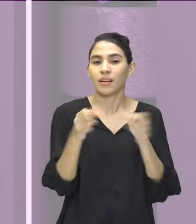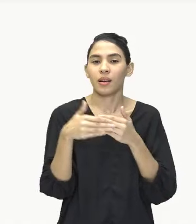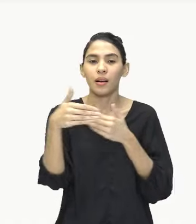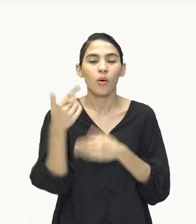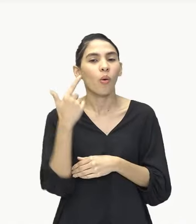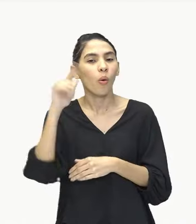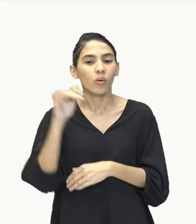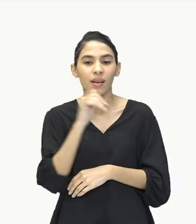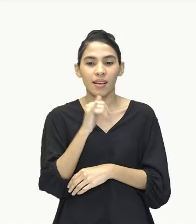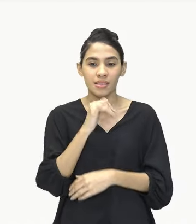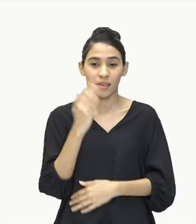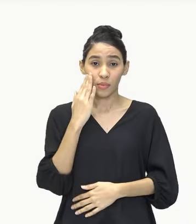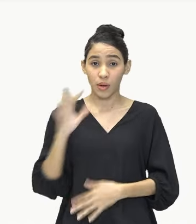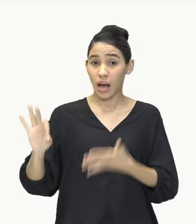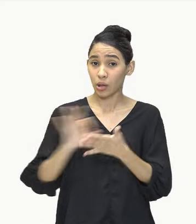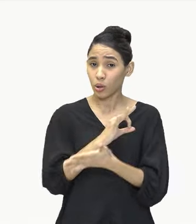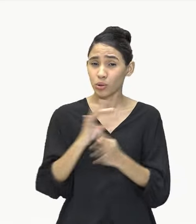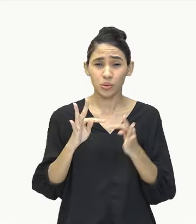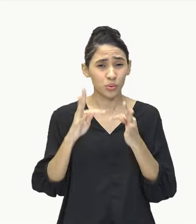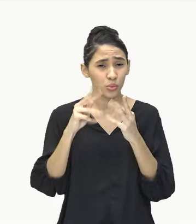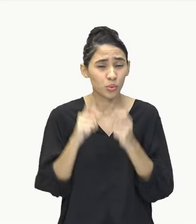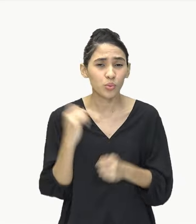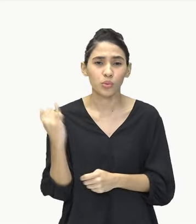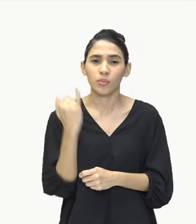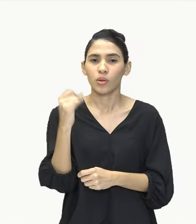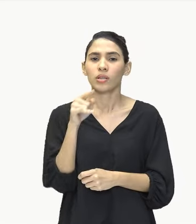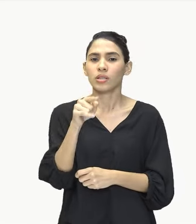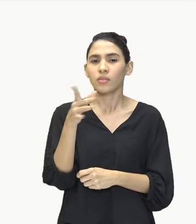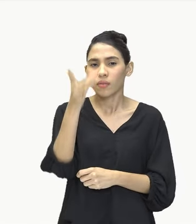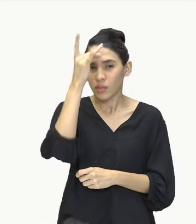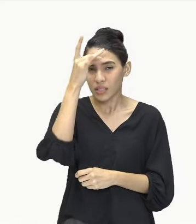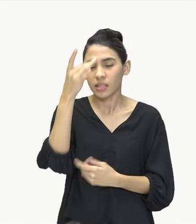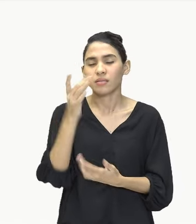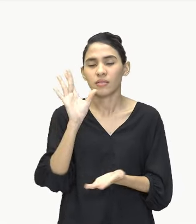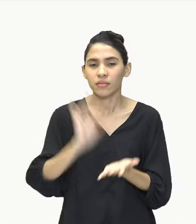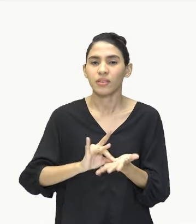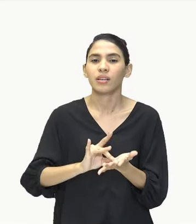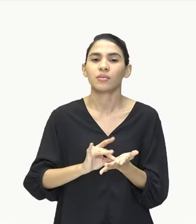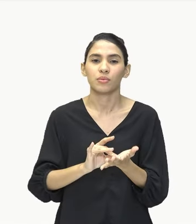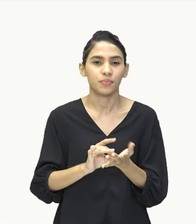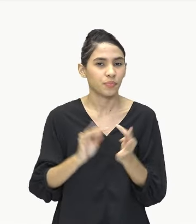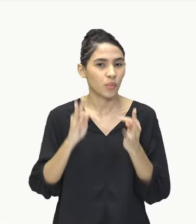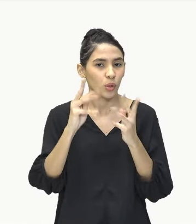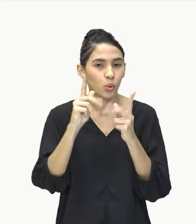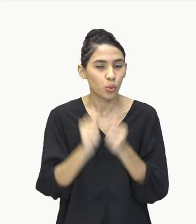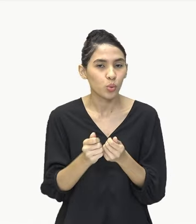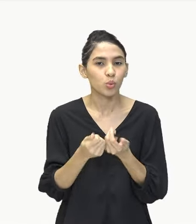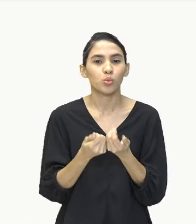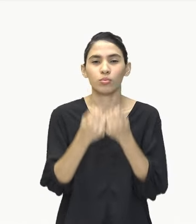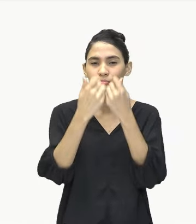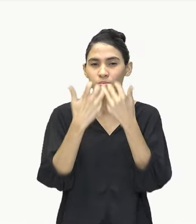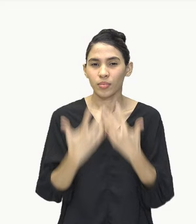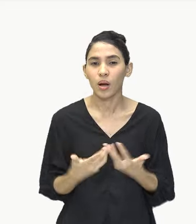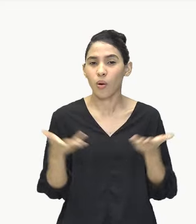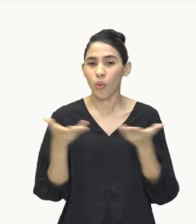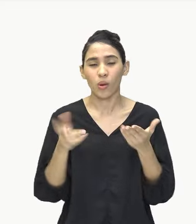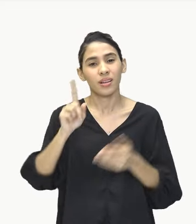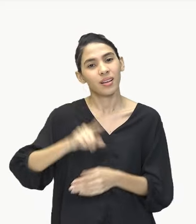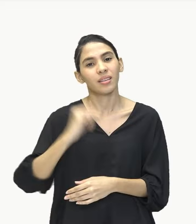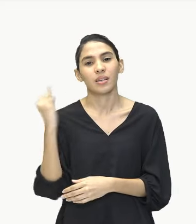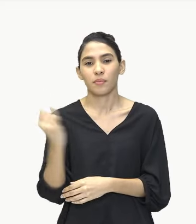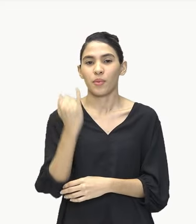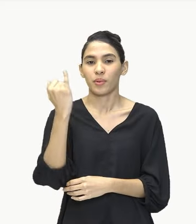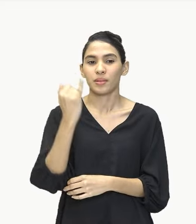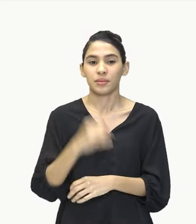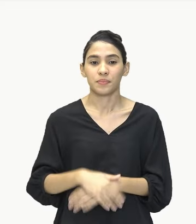alguns exemplos e anote tudo que for importante para você e com certeza tudo que está sendo falado aqui é importante.